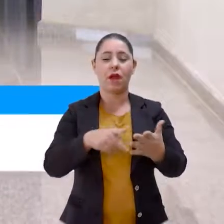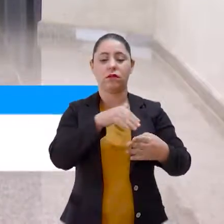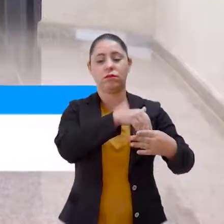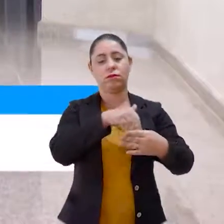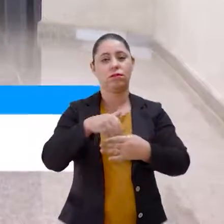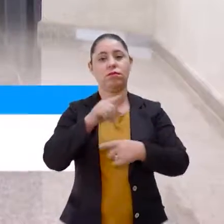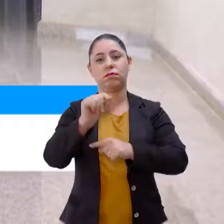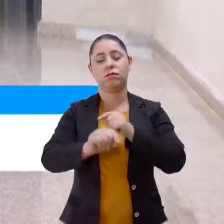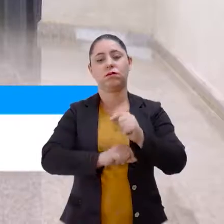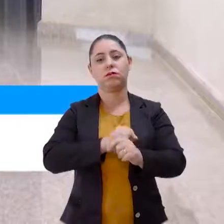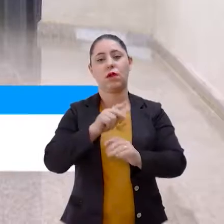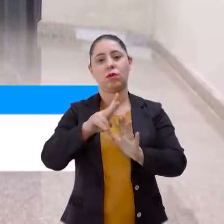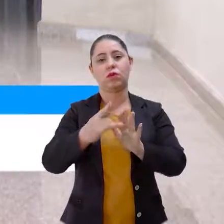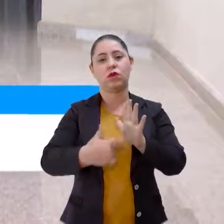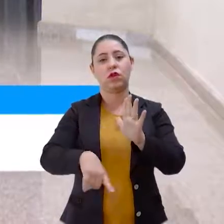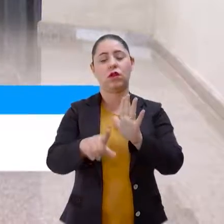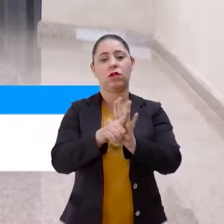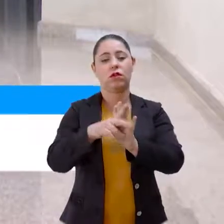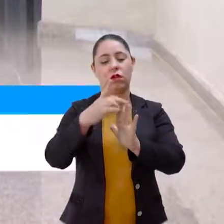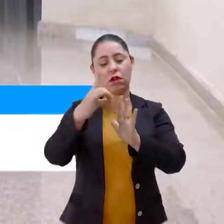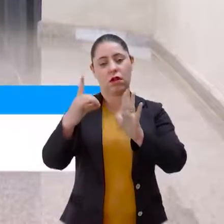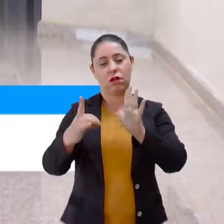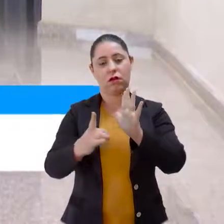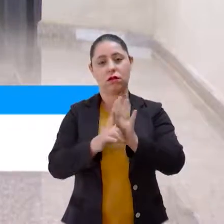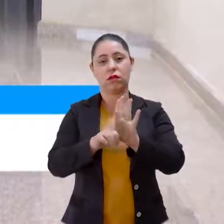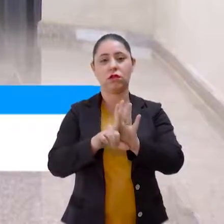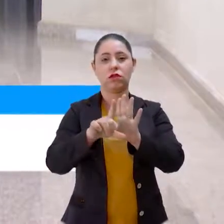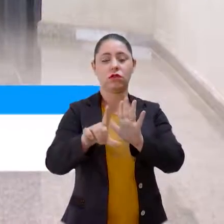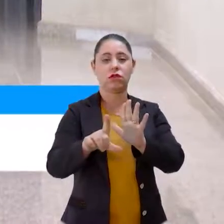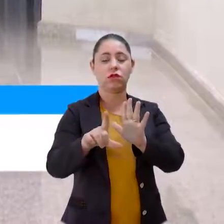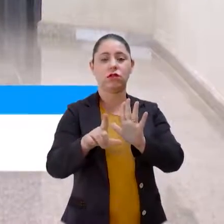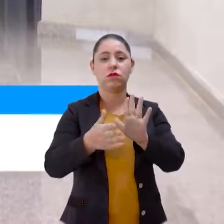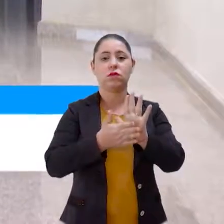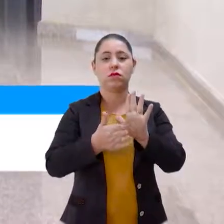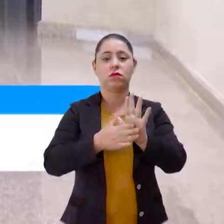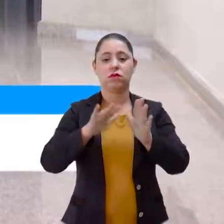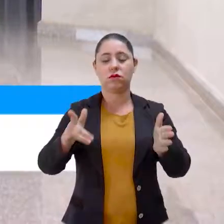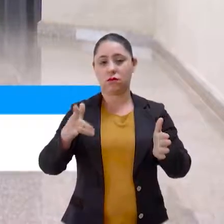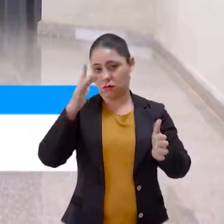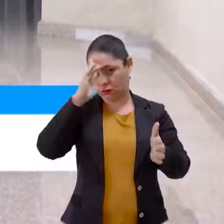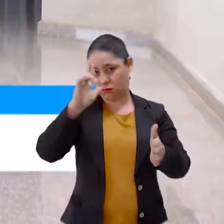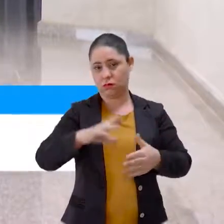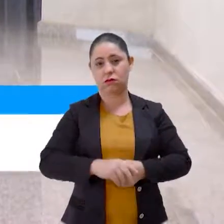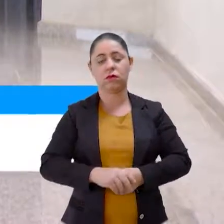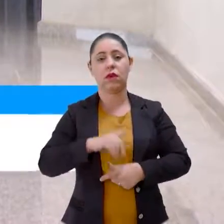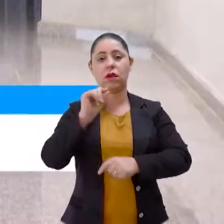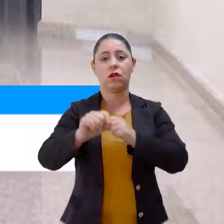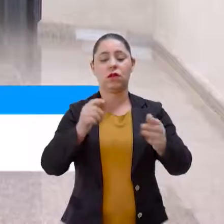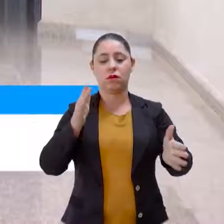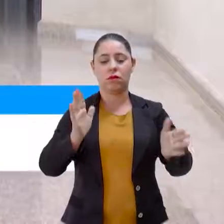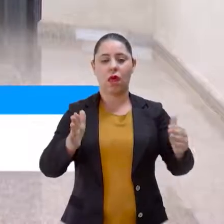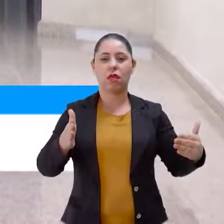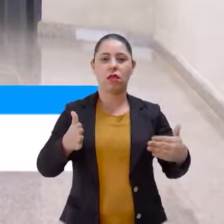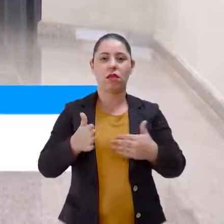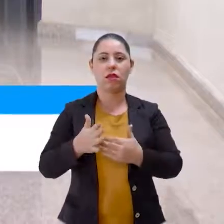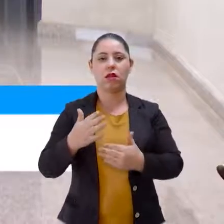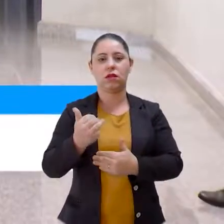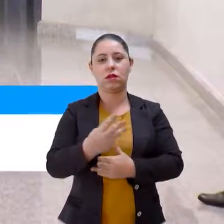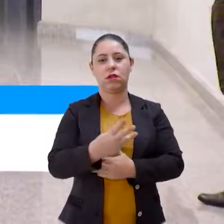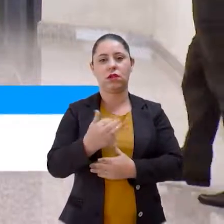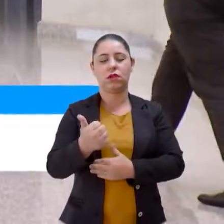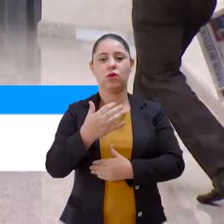emitiram parecer favorável aos projetos de decreto legislativo de autoria da mesa diretora, que prorrogam